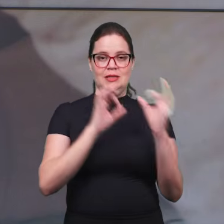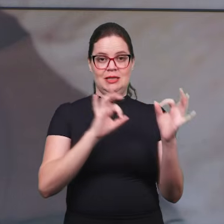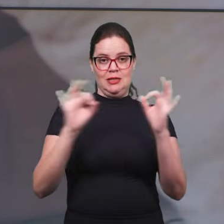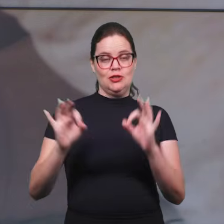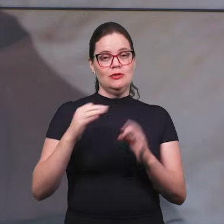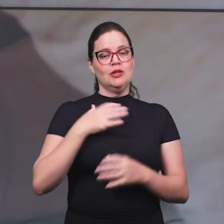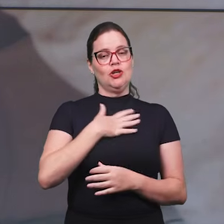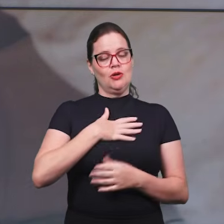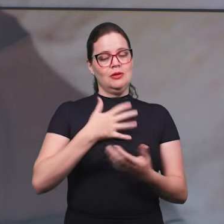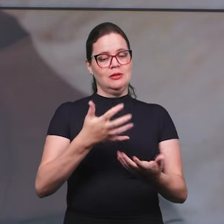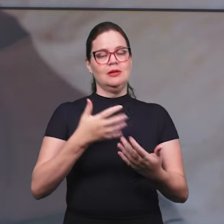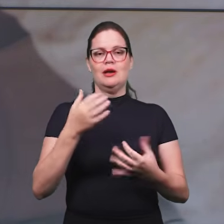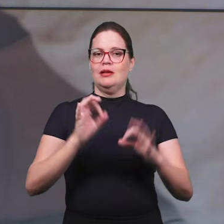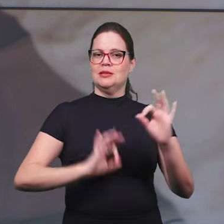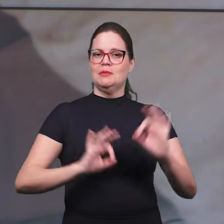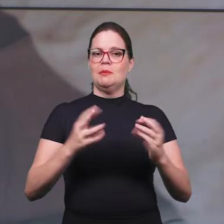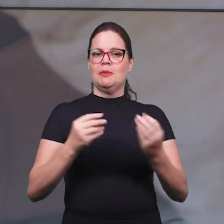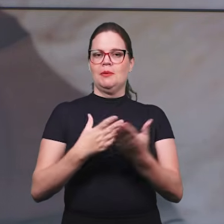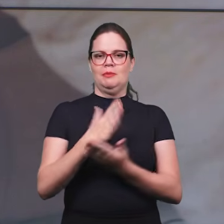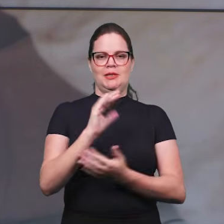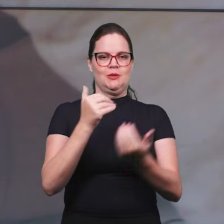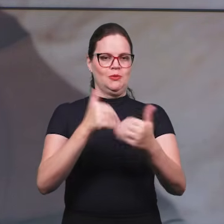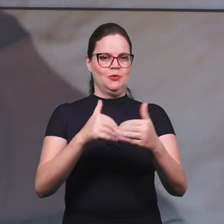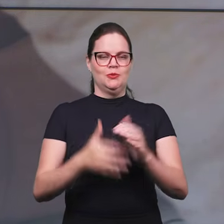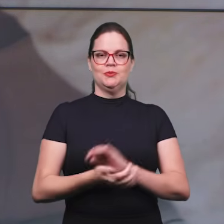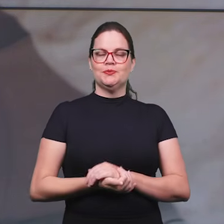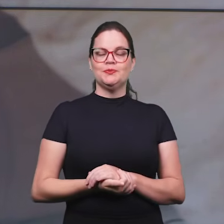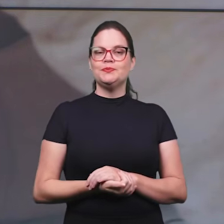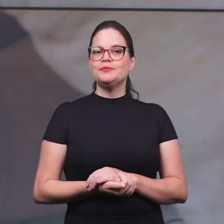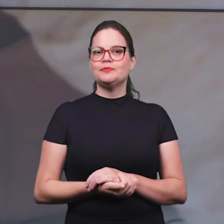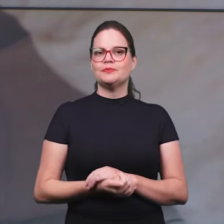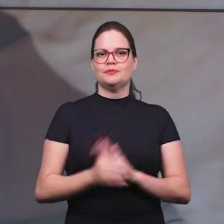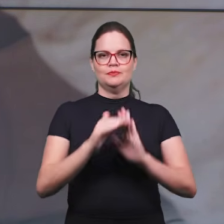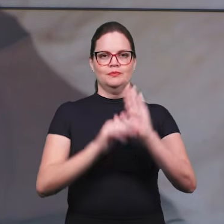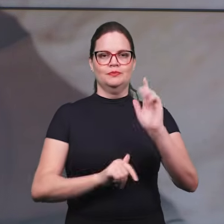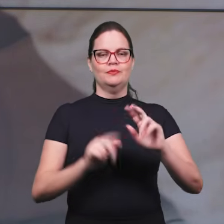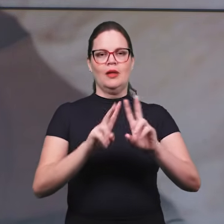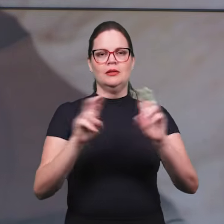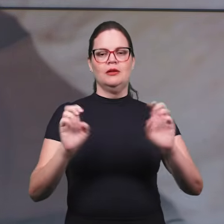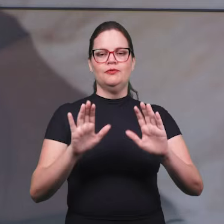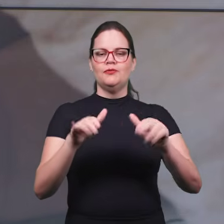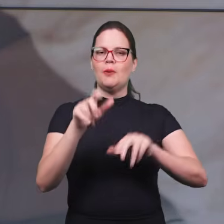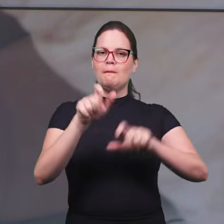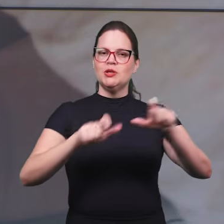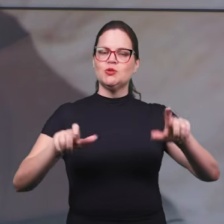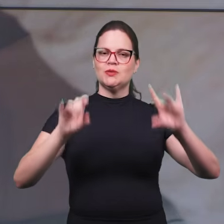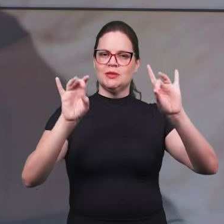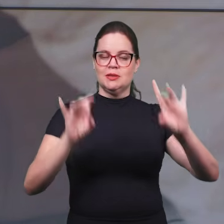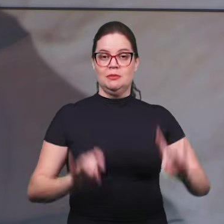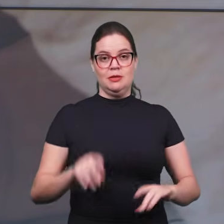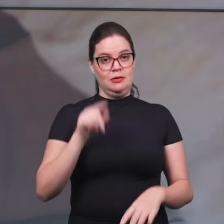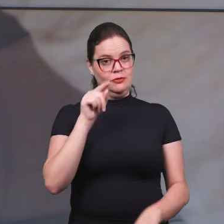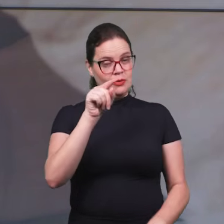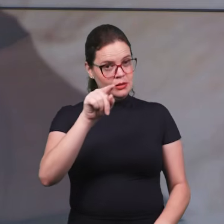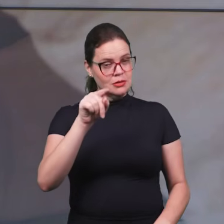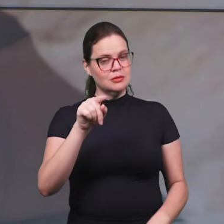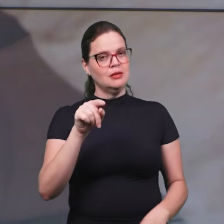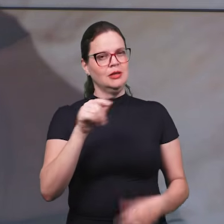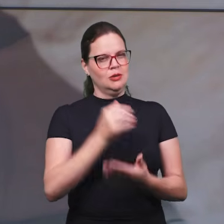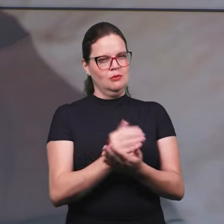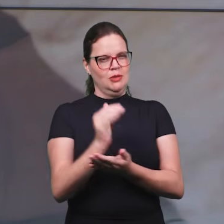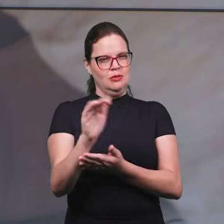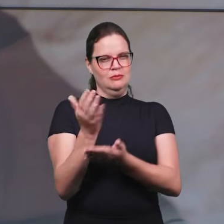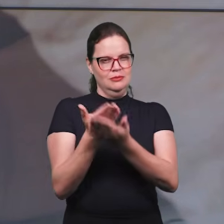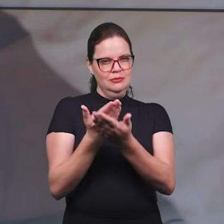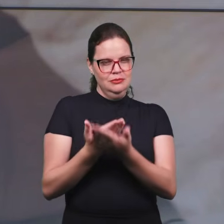concursos públicos, tudo bem? Esse programa, ele tem um público especial. Nós queremos falar com você